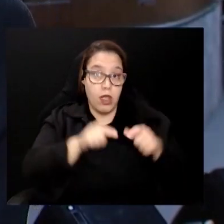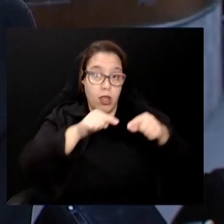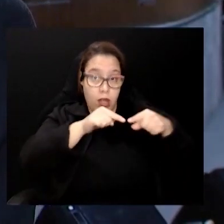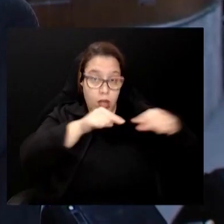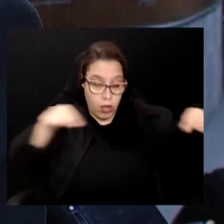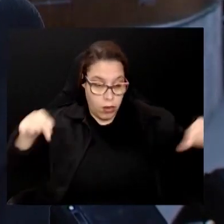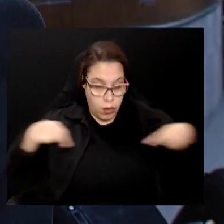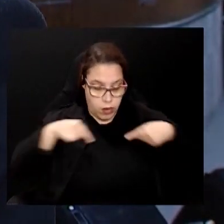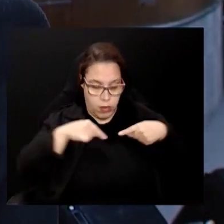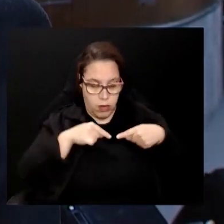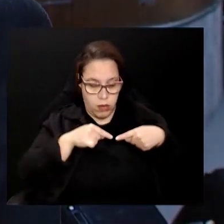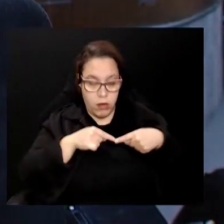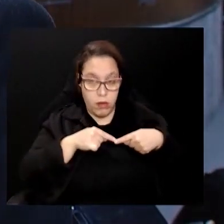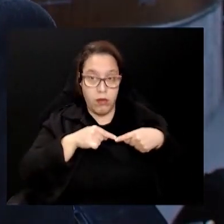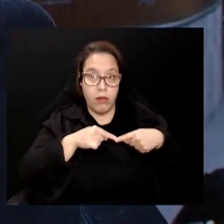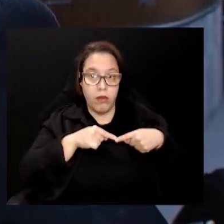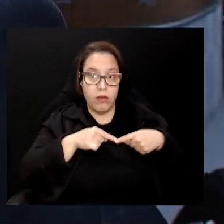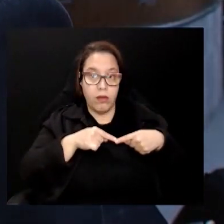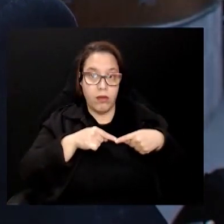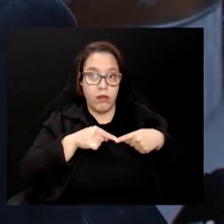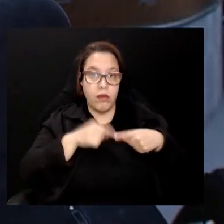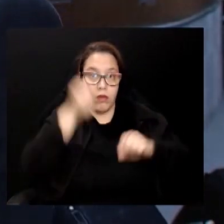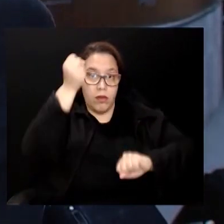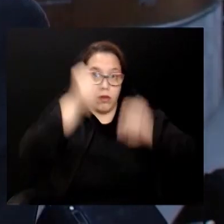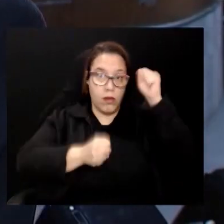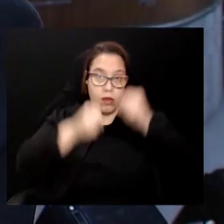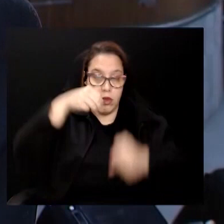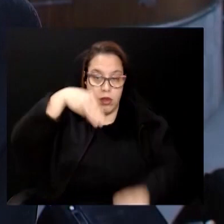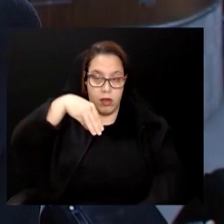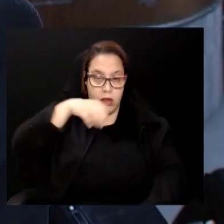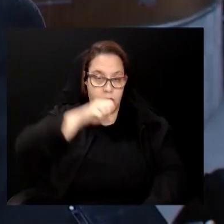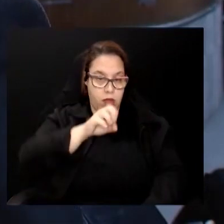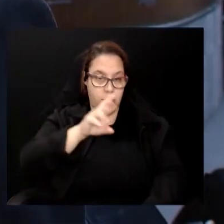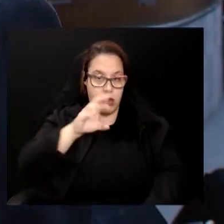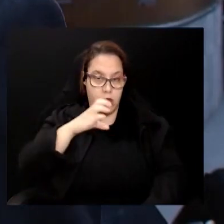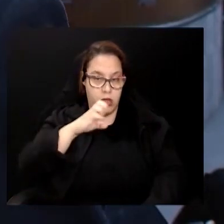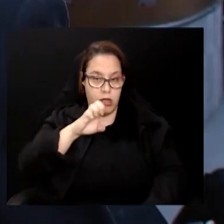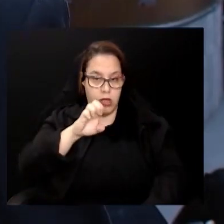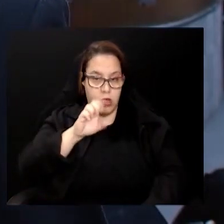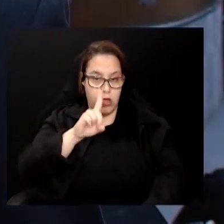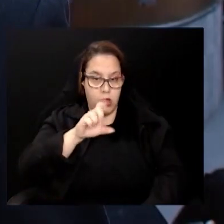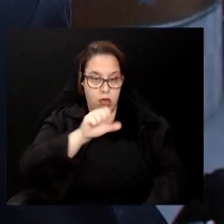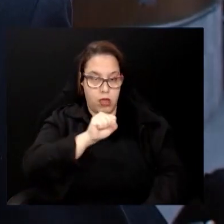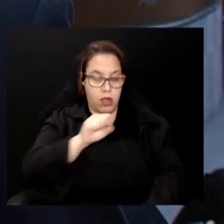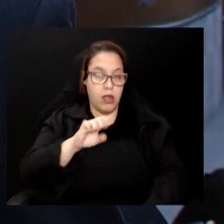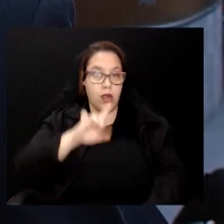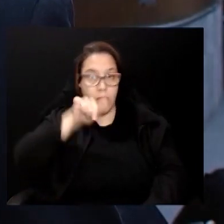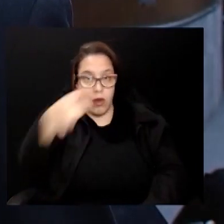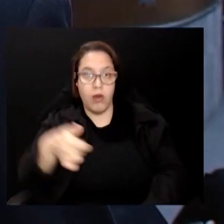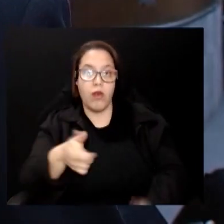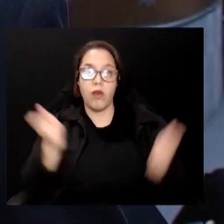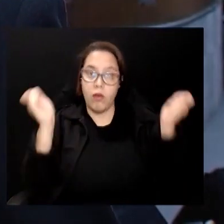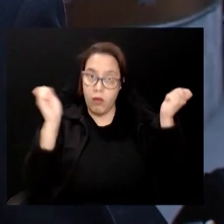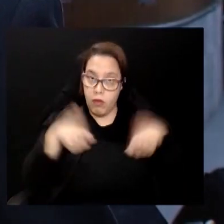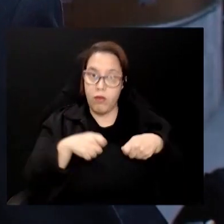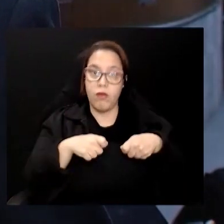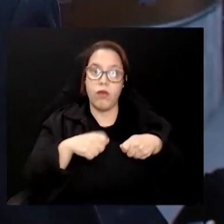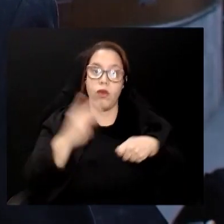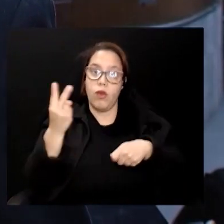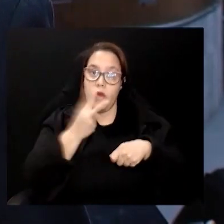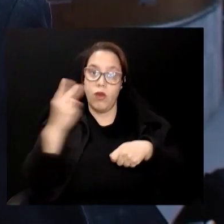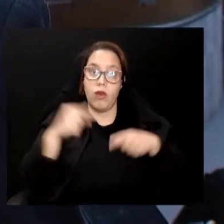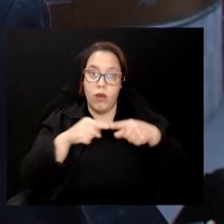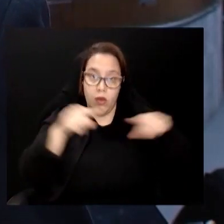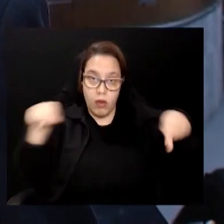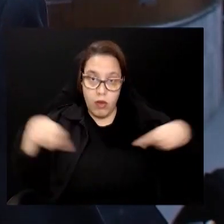era instalada a fábrica da Mercedes. E hoje, após a regularização, possibilitou inclusive que a segunda maior empresa